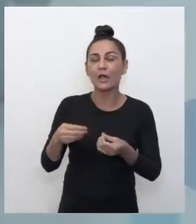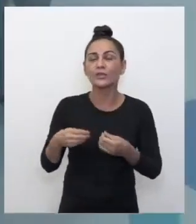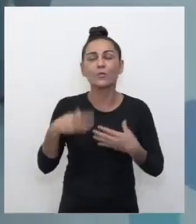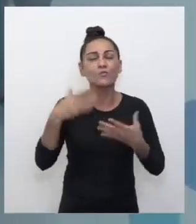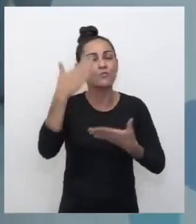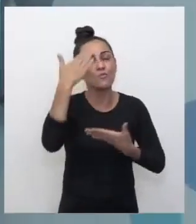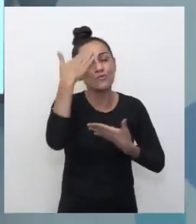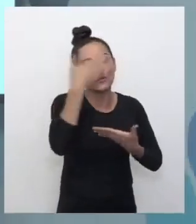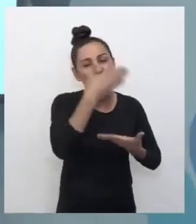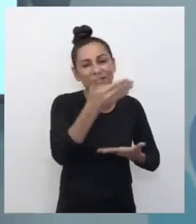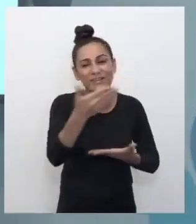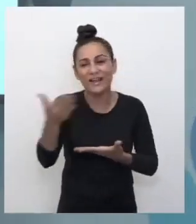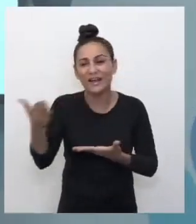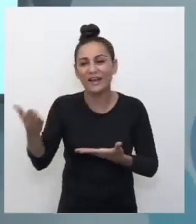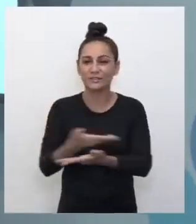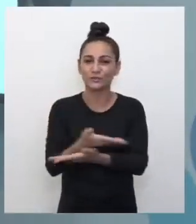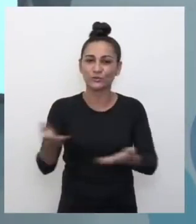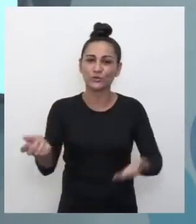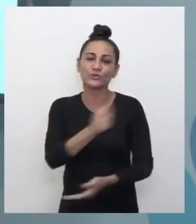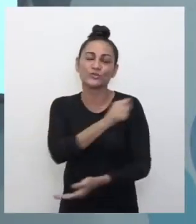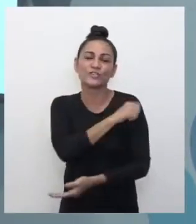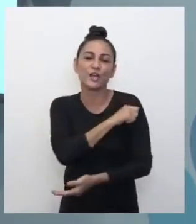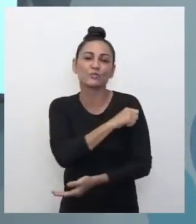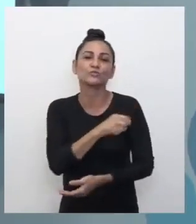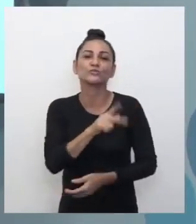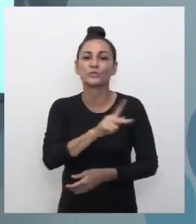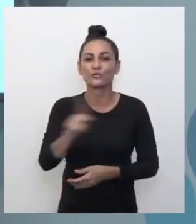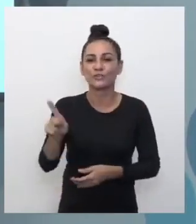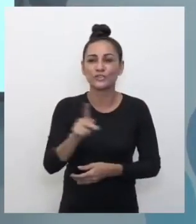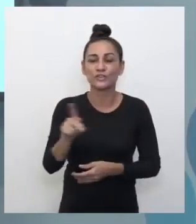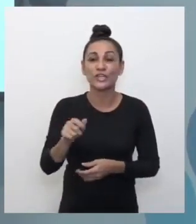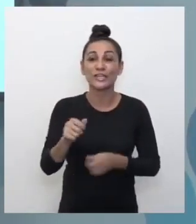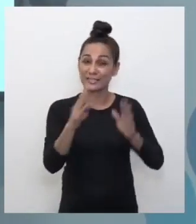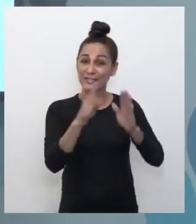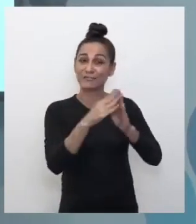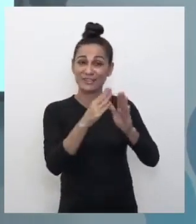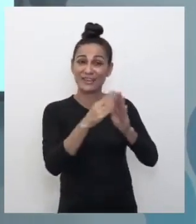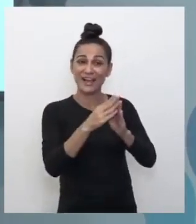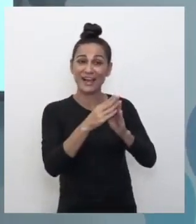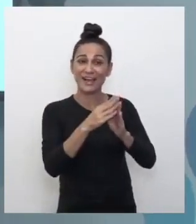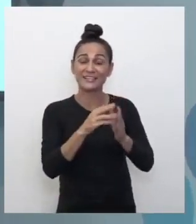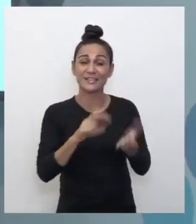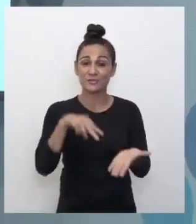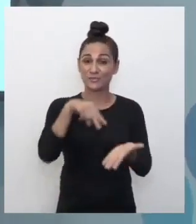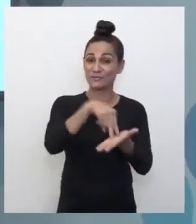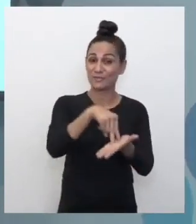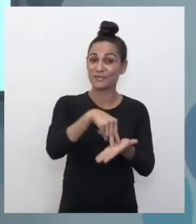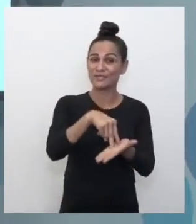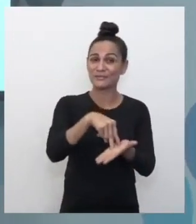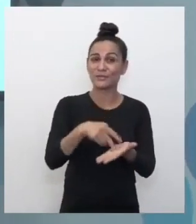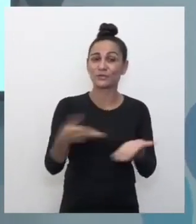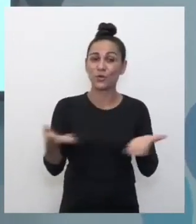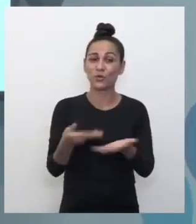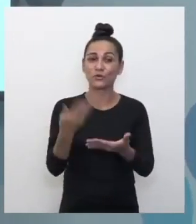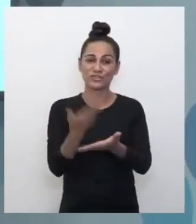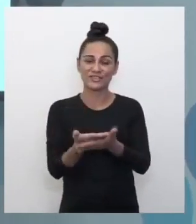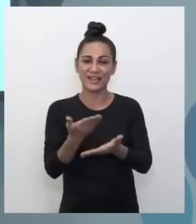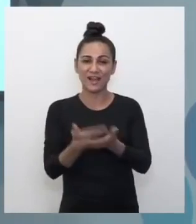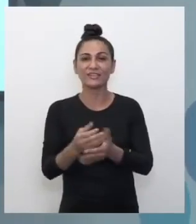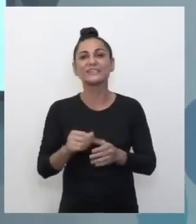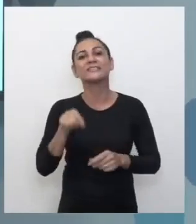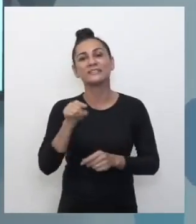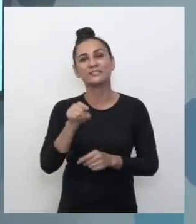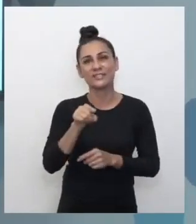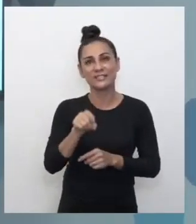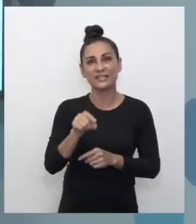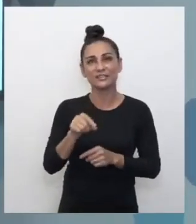muito obrigada a todos, professores, alunos que estão aí em casa, né, participando aí conosco desta aula, tá certo? Vai